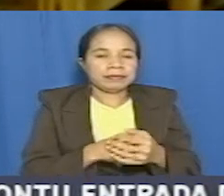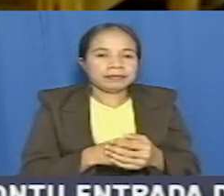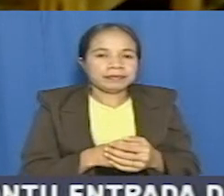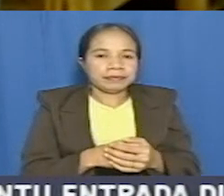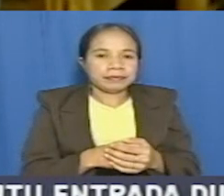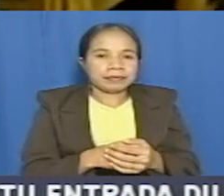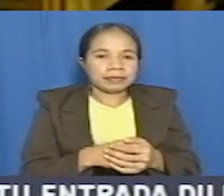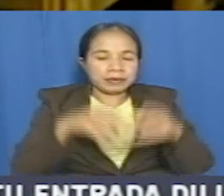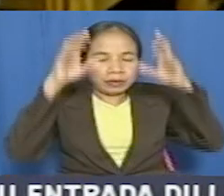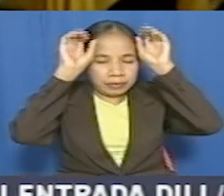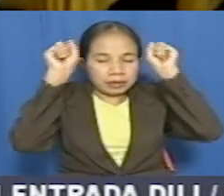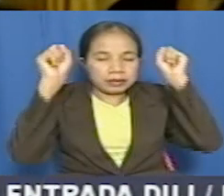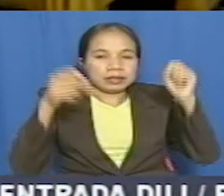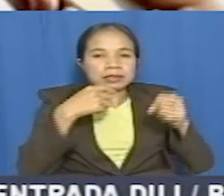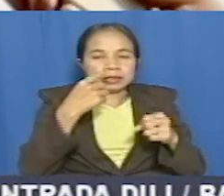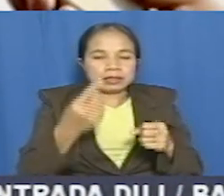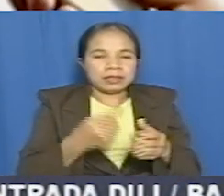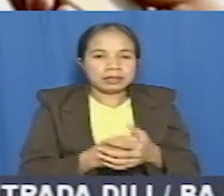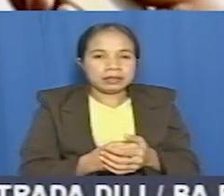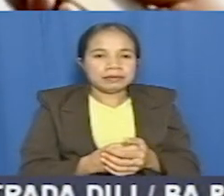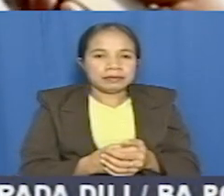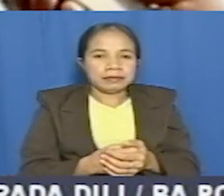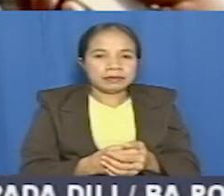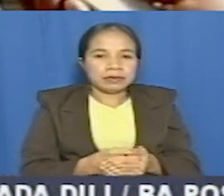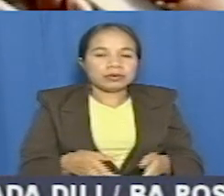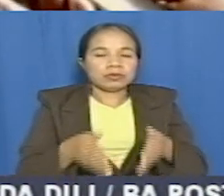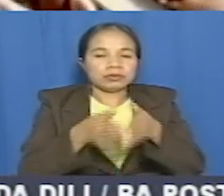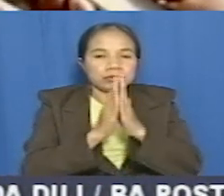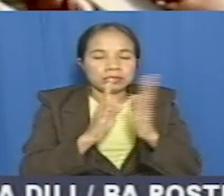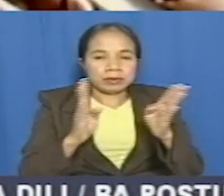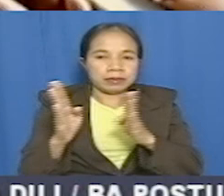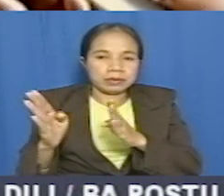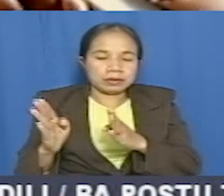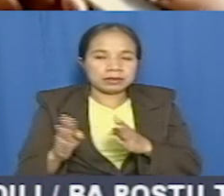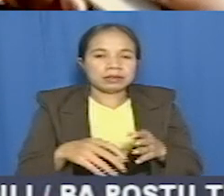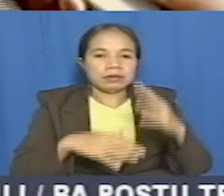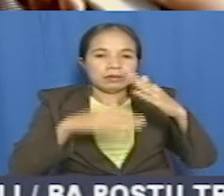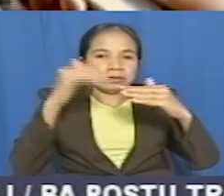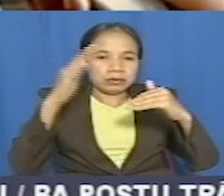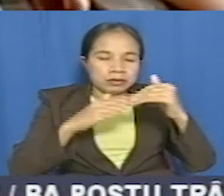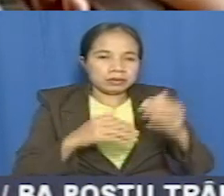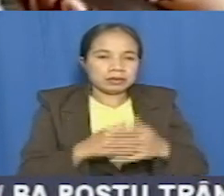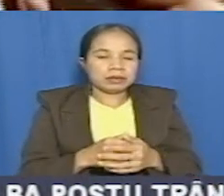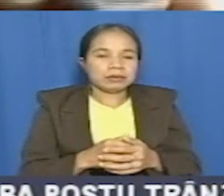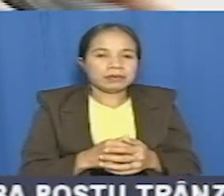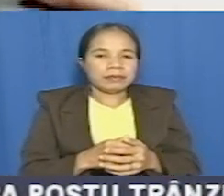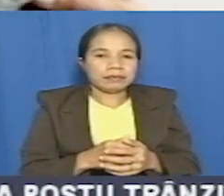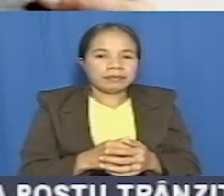novembro, Gregório Saldanha, explica. Processo a preparação da construção memorial da Massacre Santa